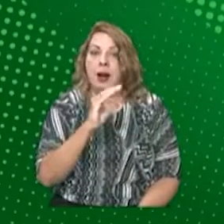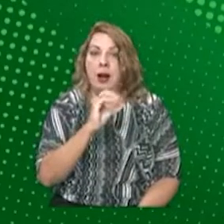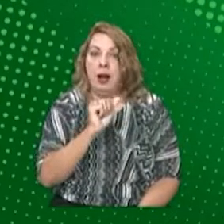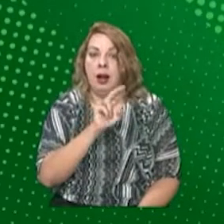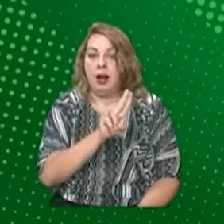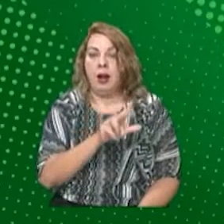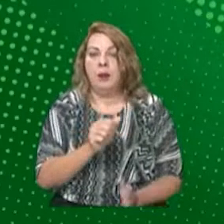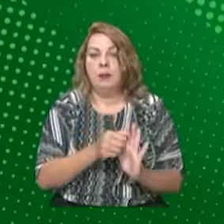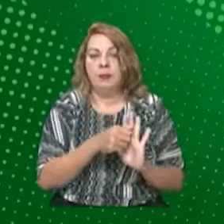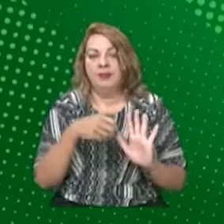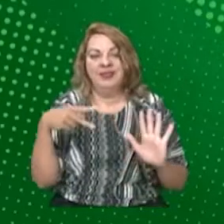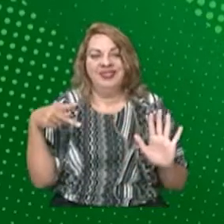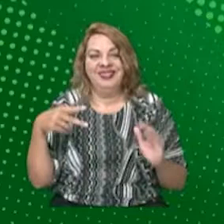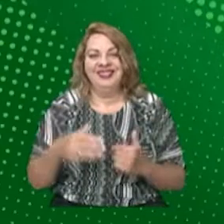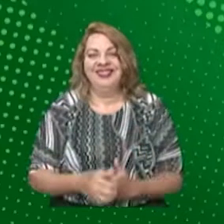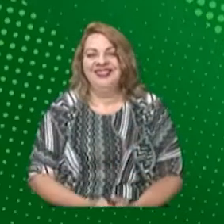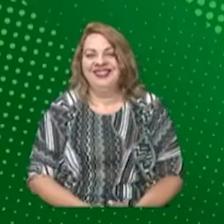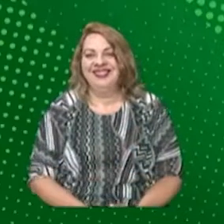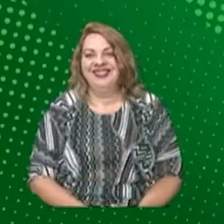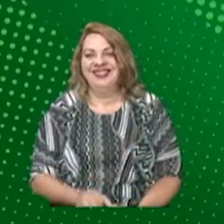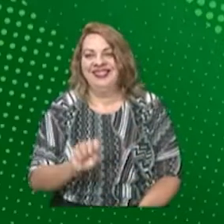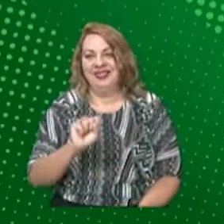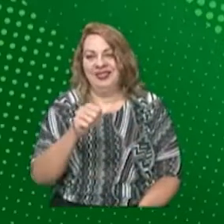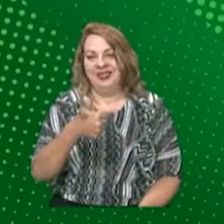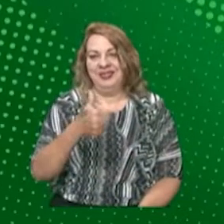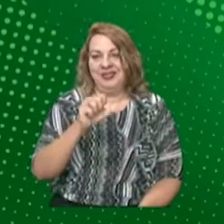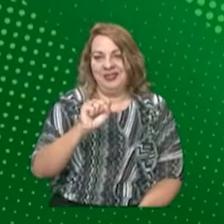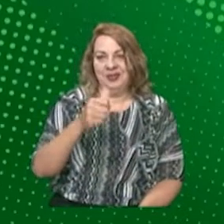Pelo aplicativo Sim, o título é